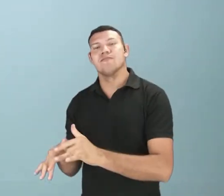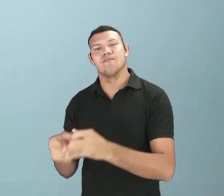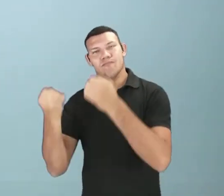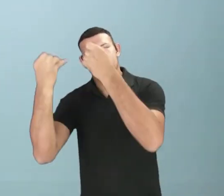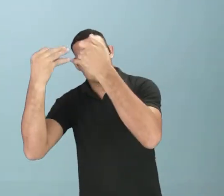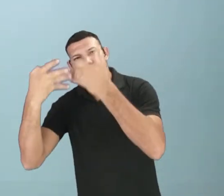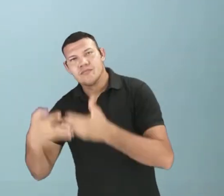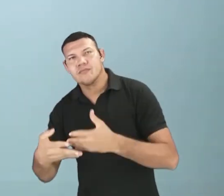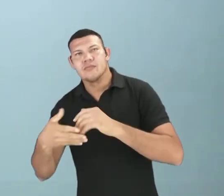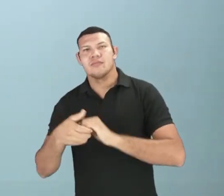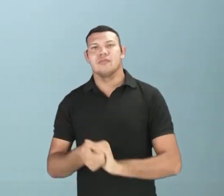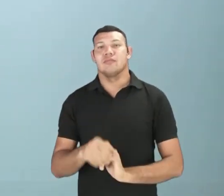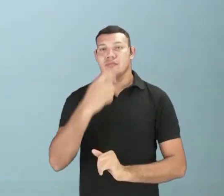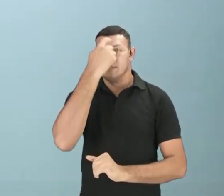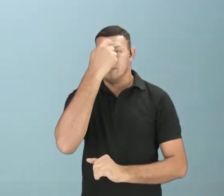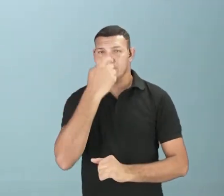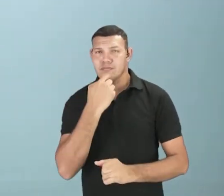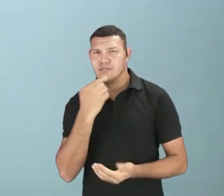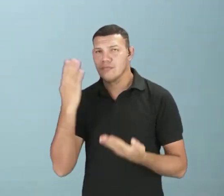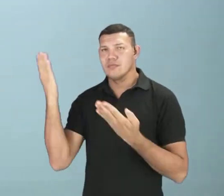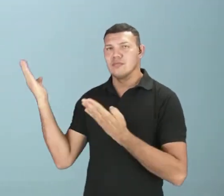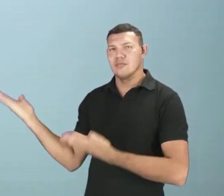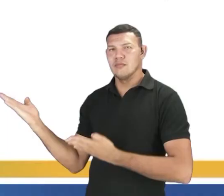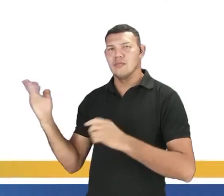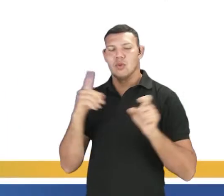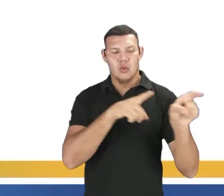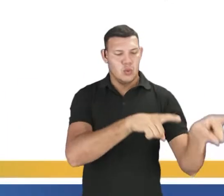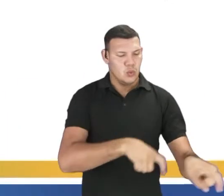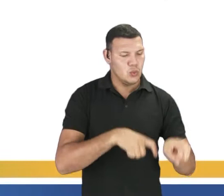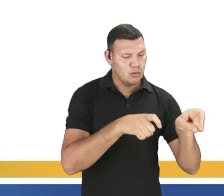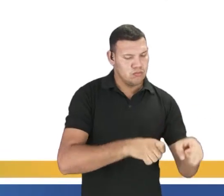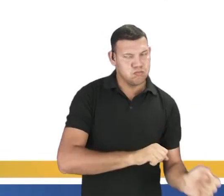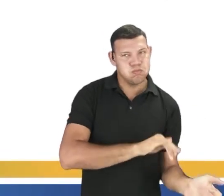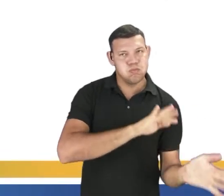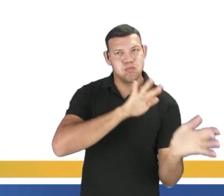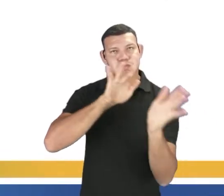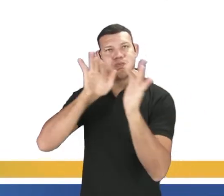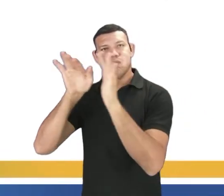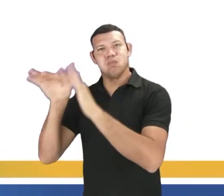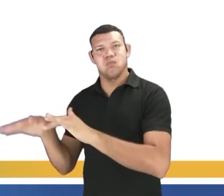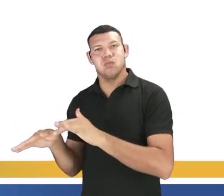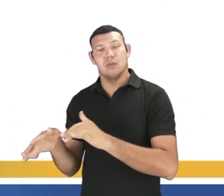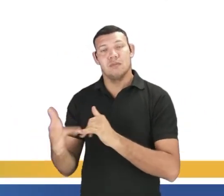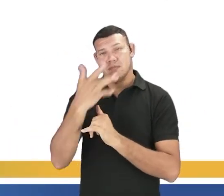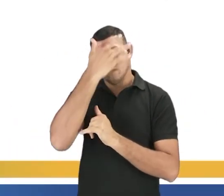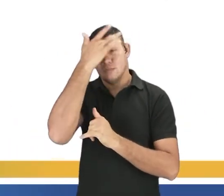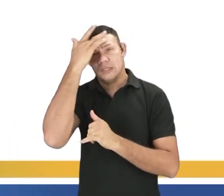rural. Nós temos uma imagem aí que retrata bem essa questão do êxodo rural. 3